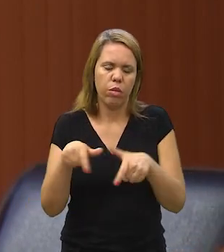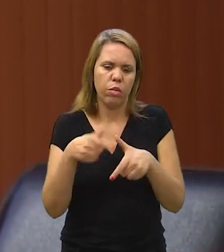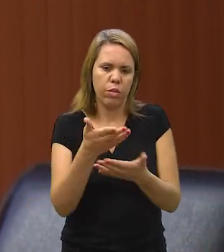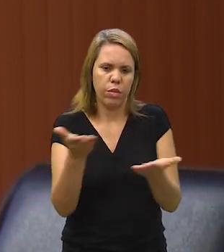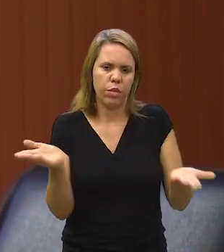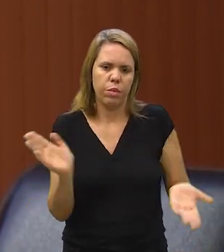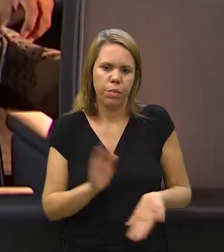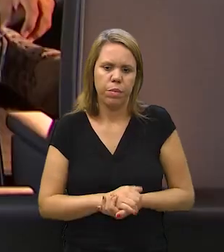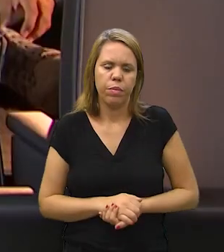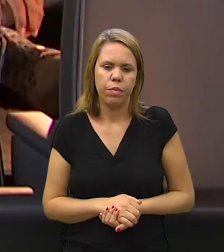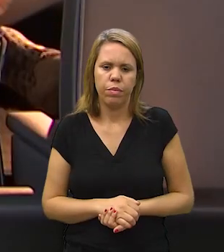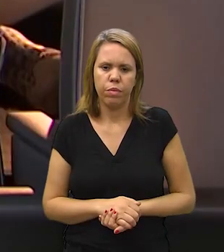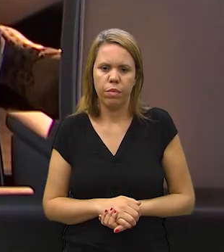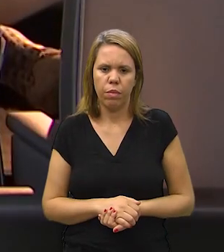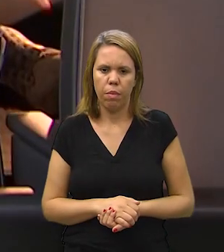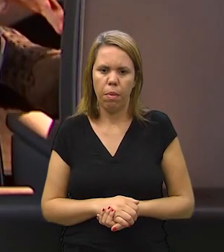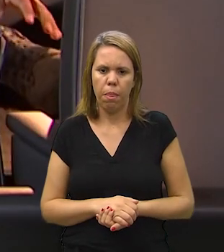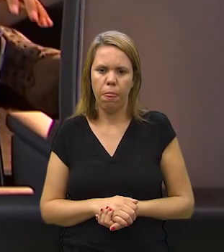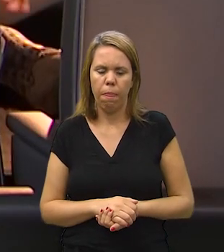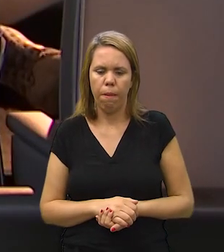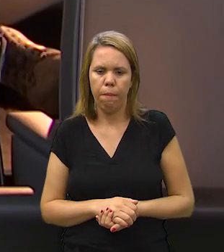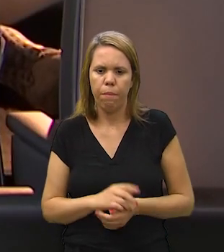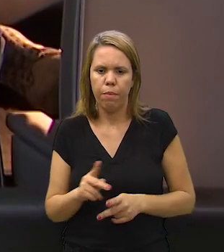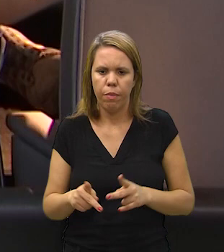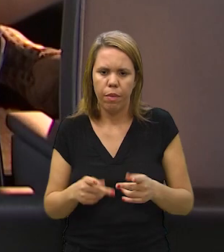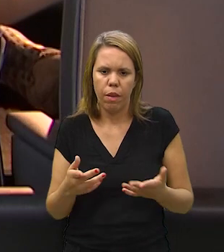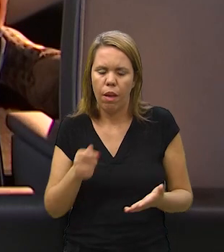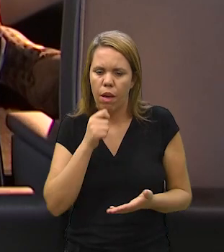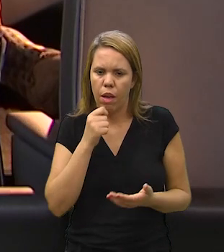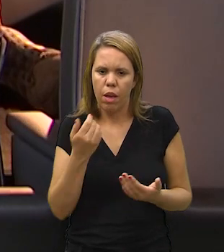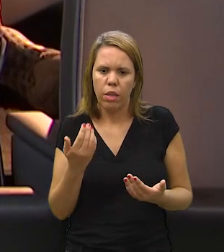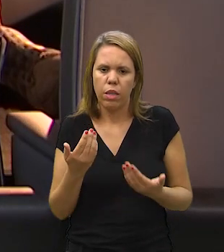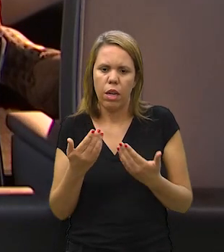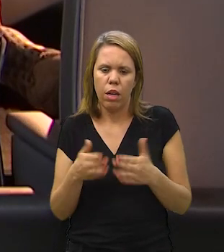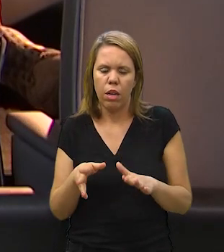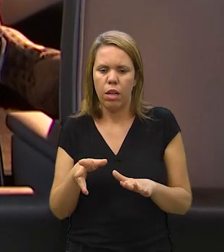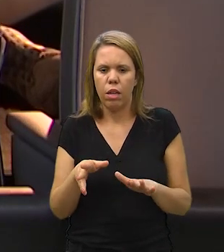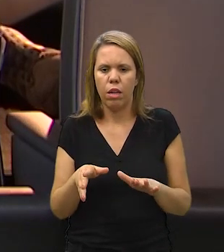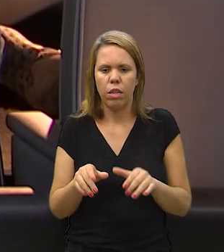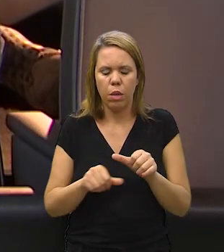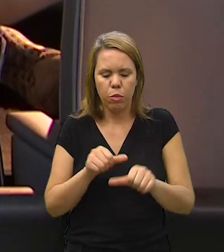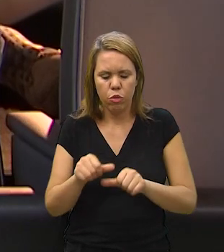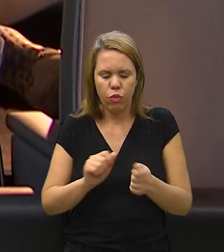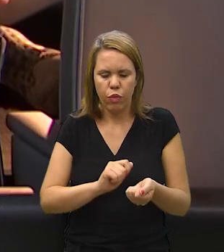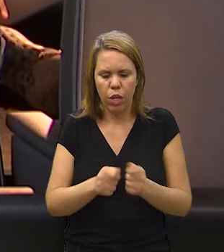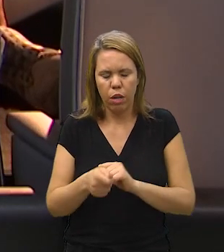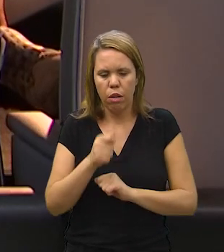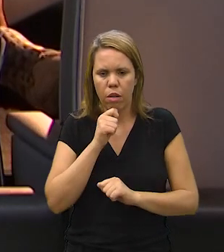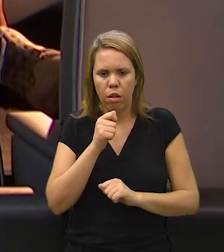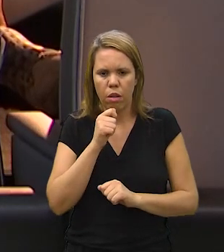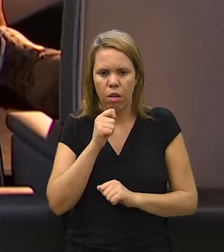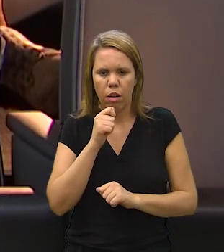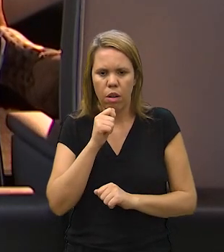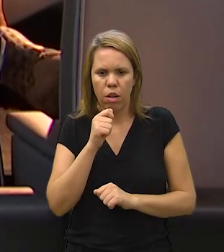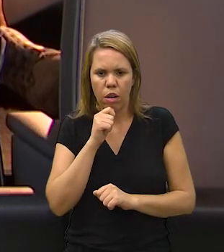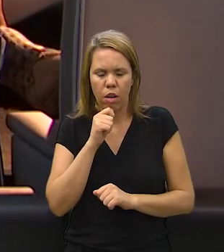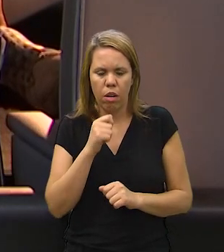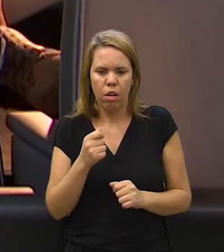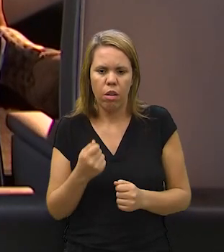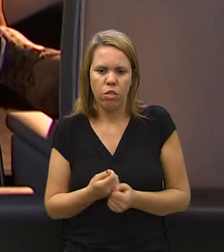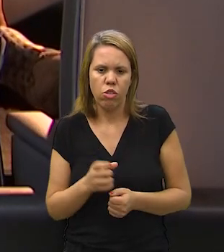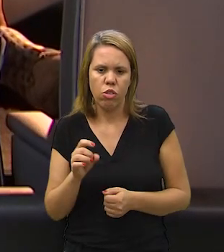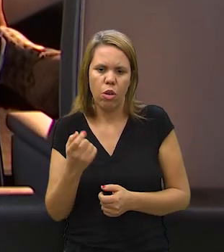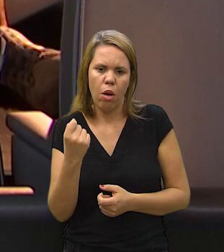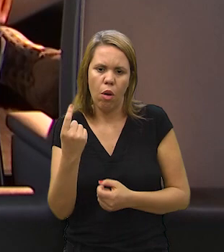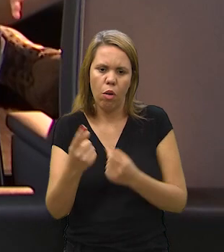acompanhar o trabalho de vocês. Sim, assim como todos os curtas, ele ainda não tá público, né? A gente tá modificando ele ainda, lançando para